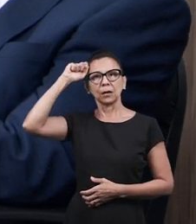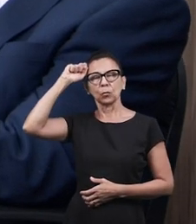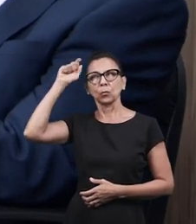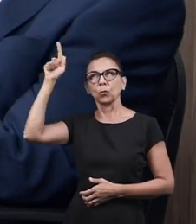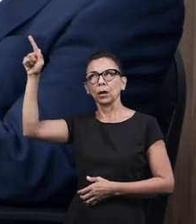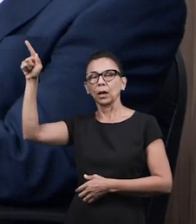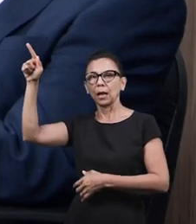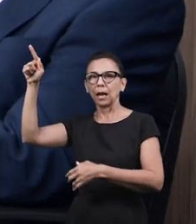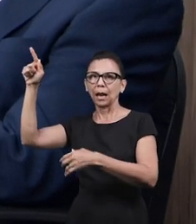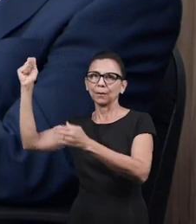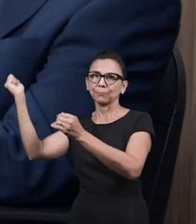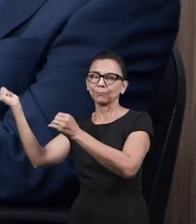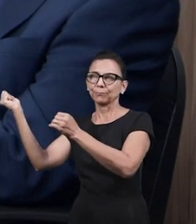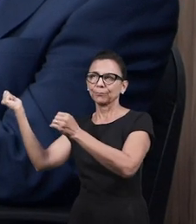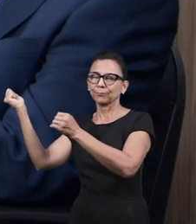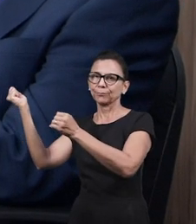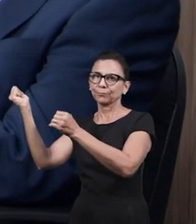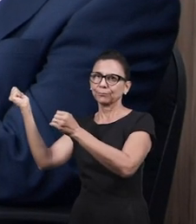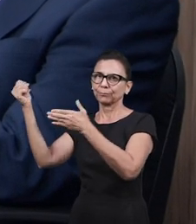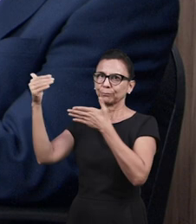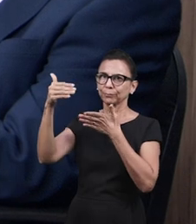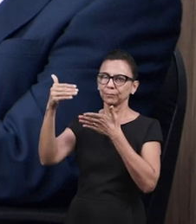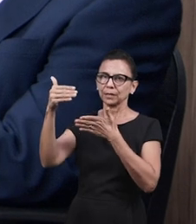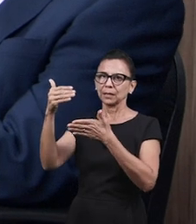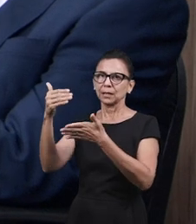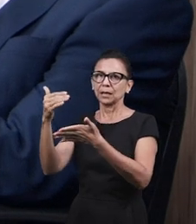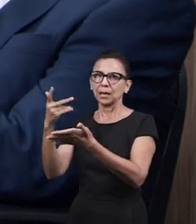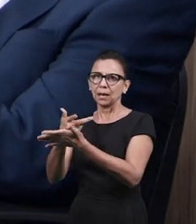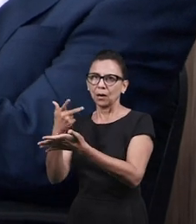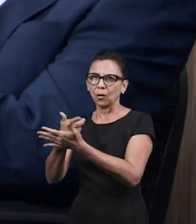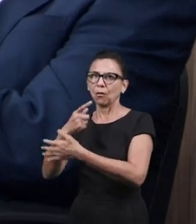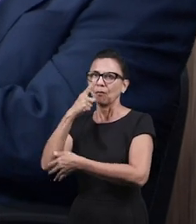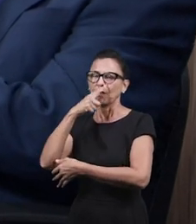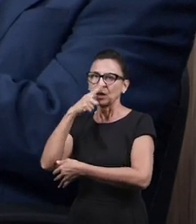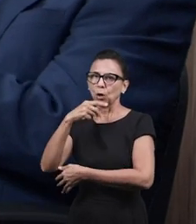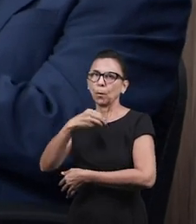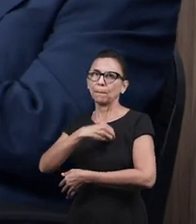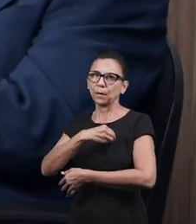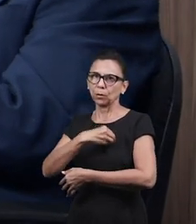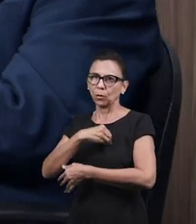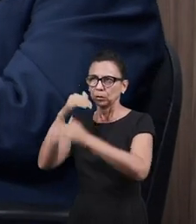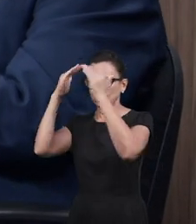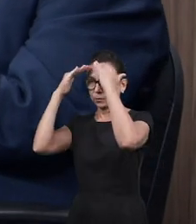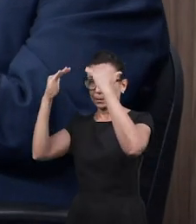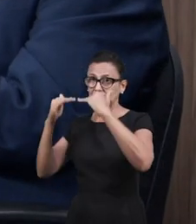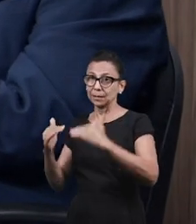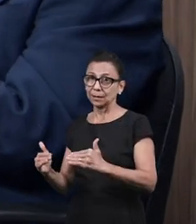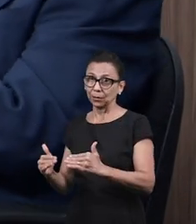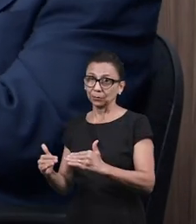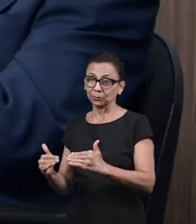tempo. Então aqui nós somos limitados pelo tempo. Nós exercemos a nossa vida